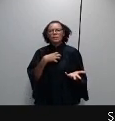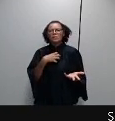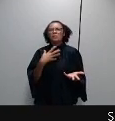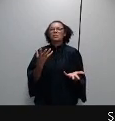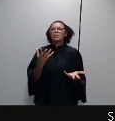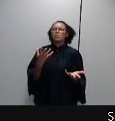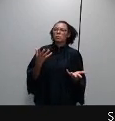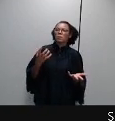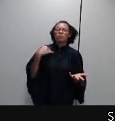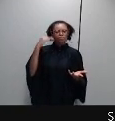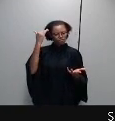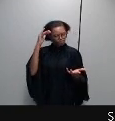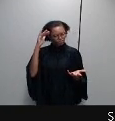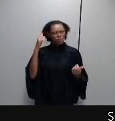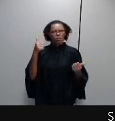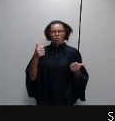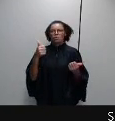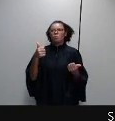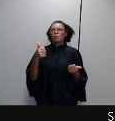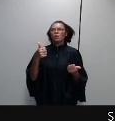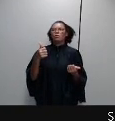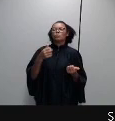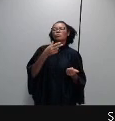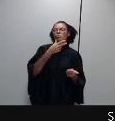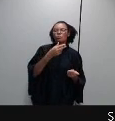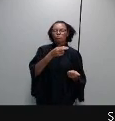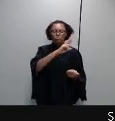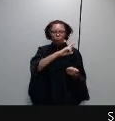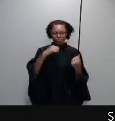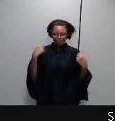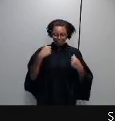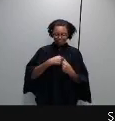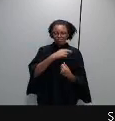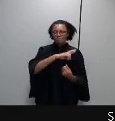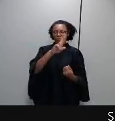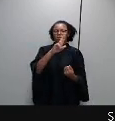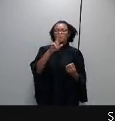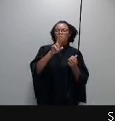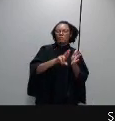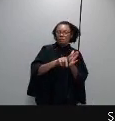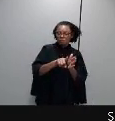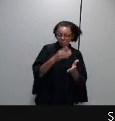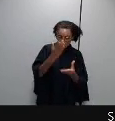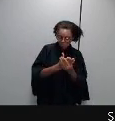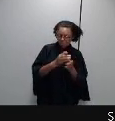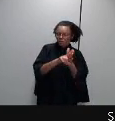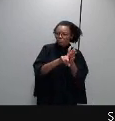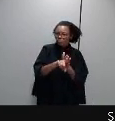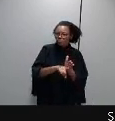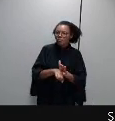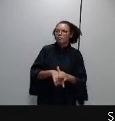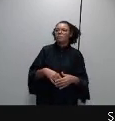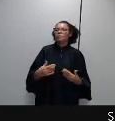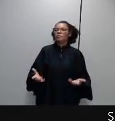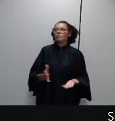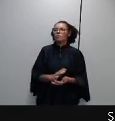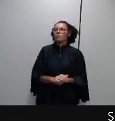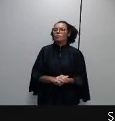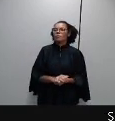douto relator que cancela tanto o acórdão recorrido também bastante